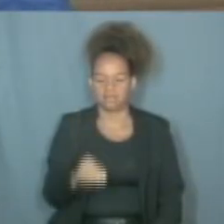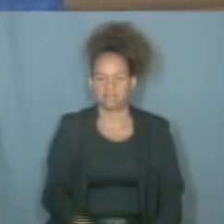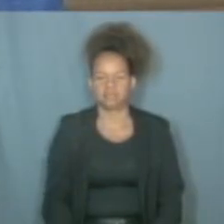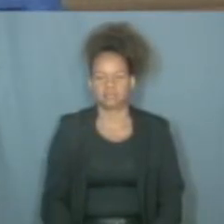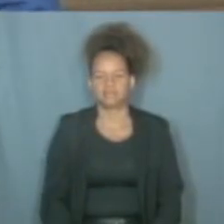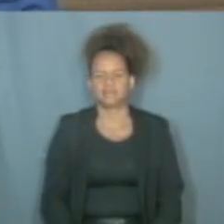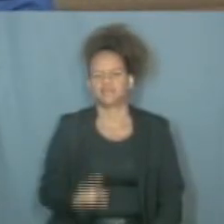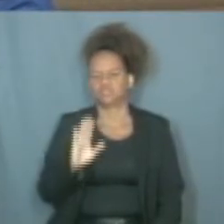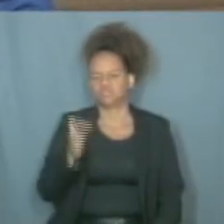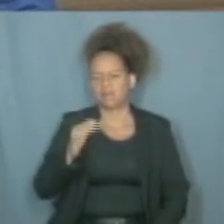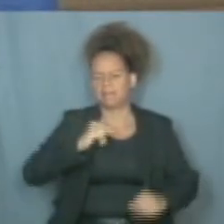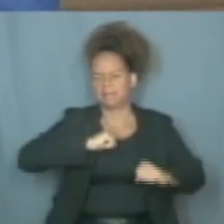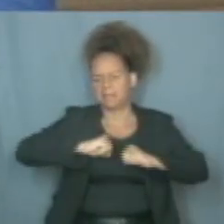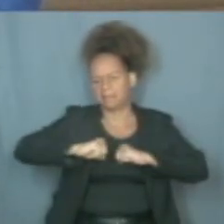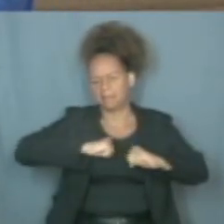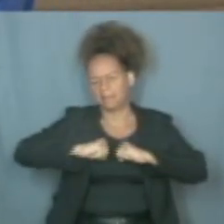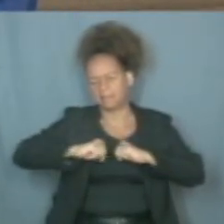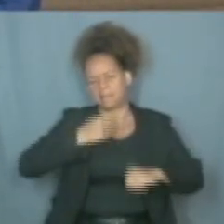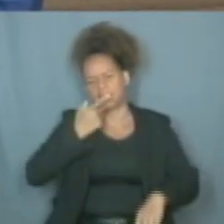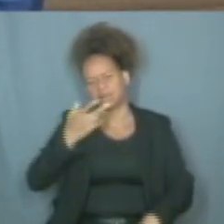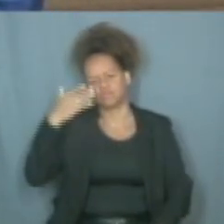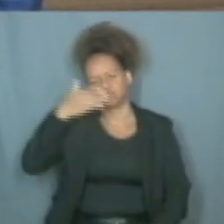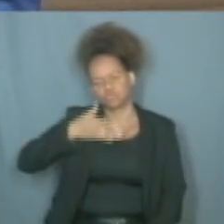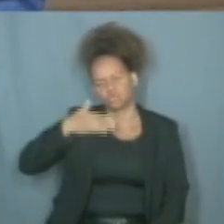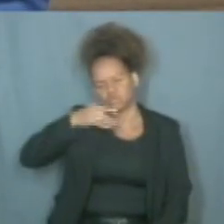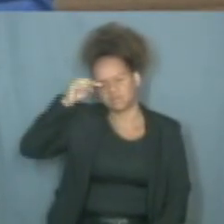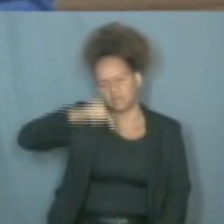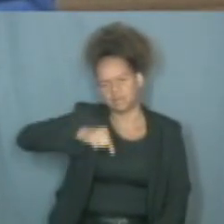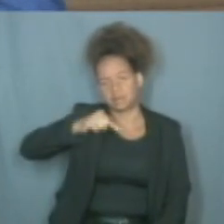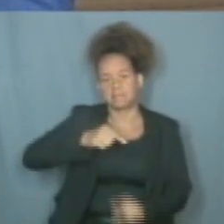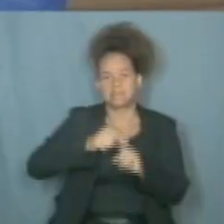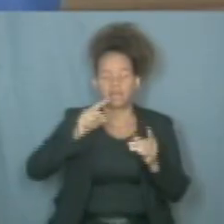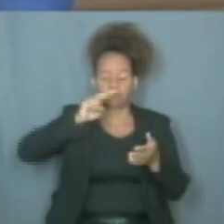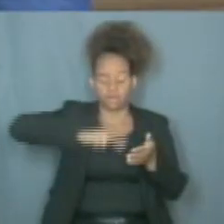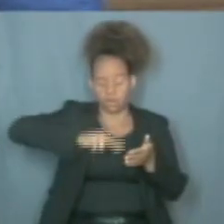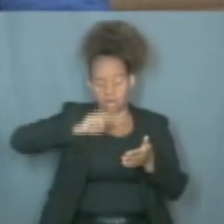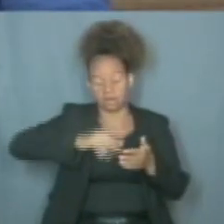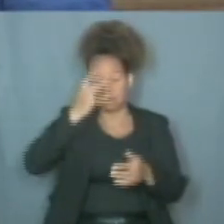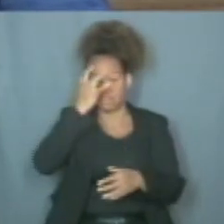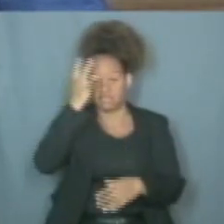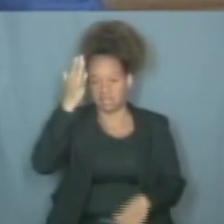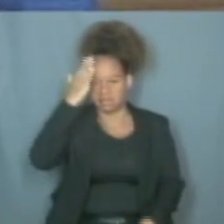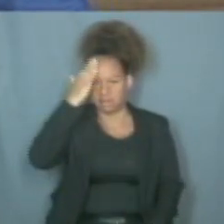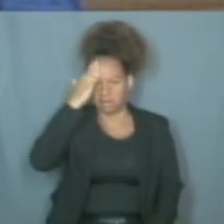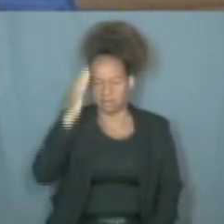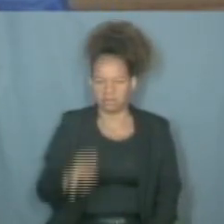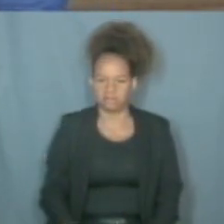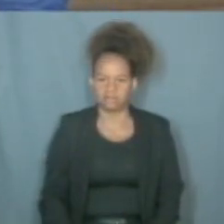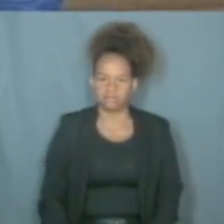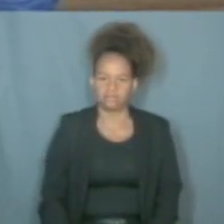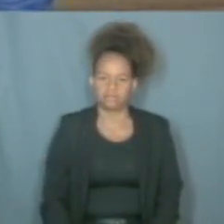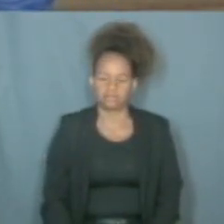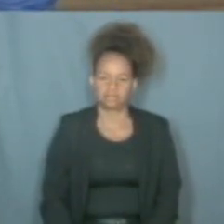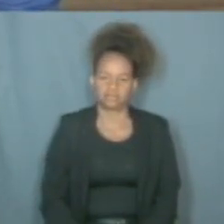Muito foi debatido aqui, discutido aqui, mas eu vou ler que aí fica mais fácil de entender. Vamos lá.